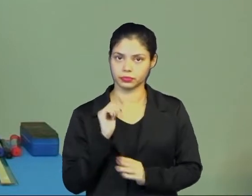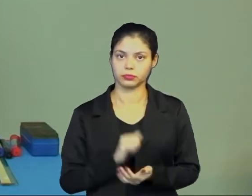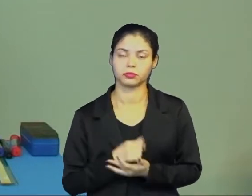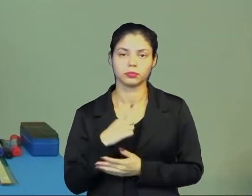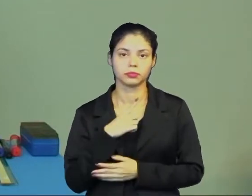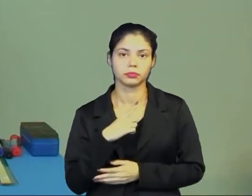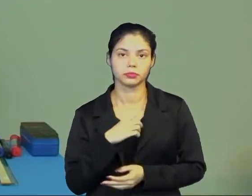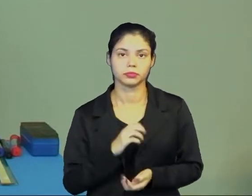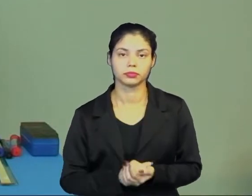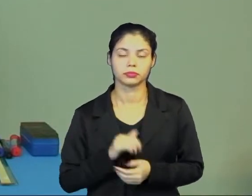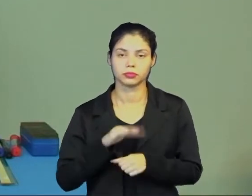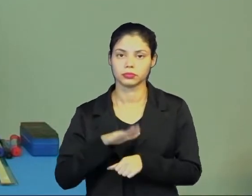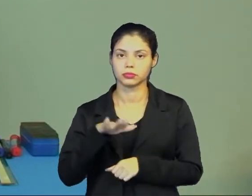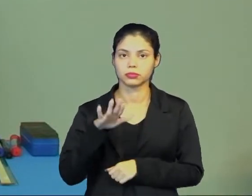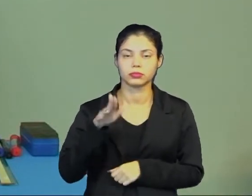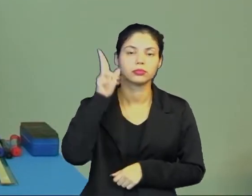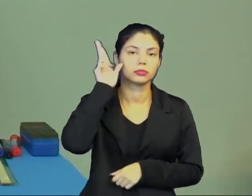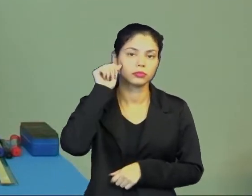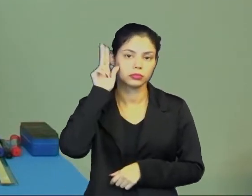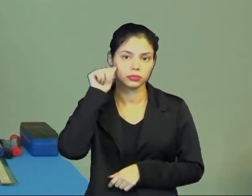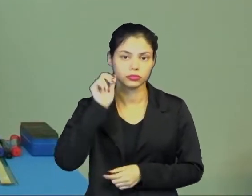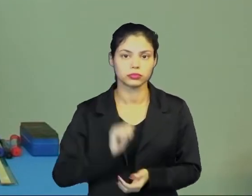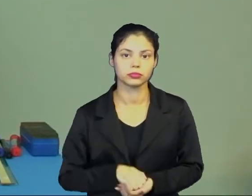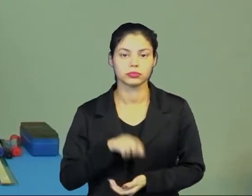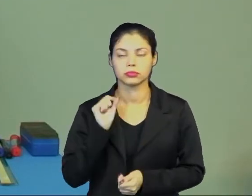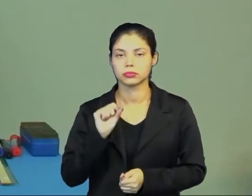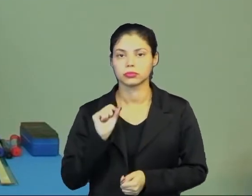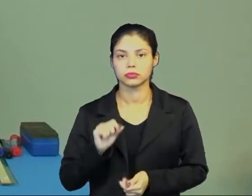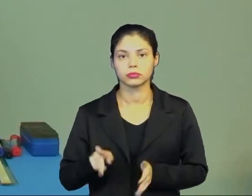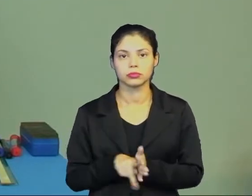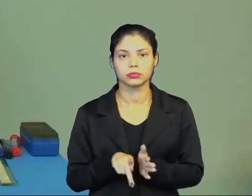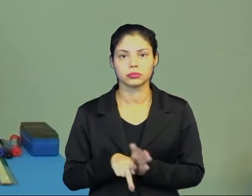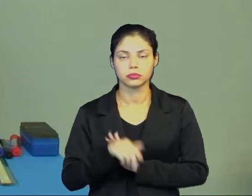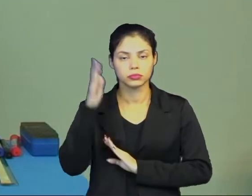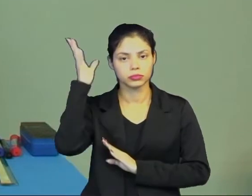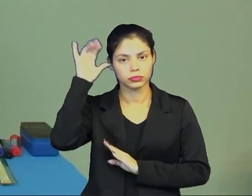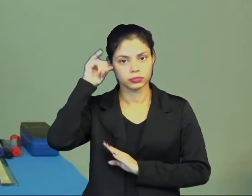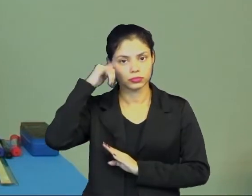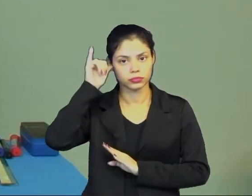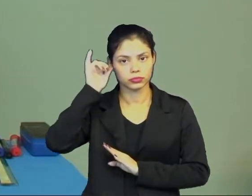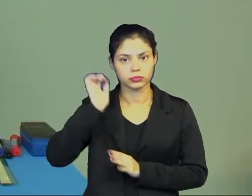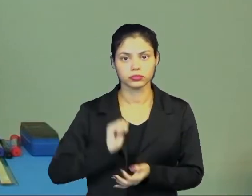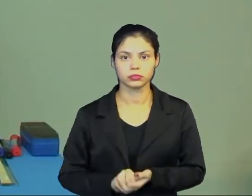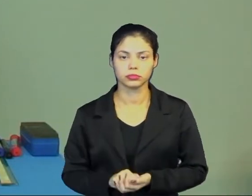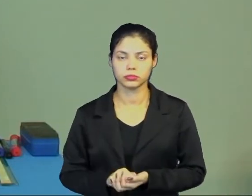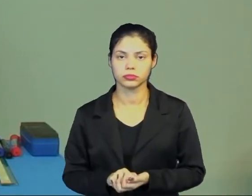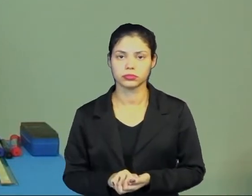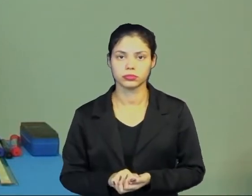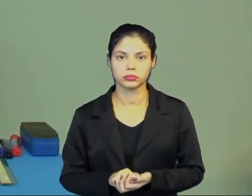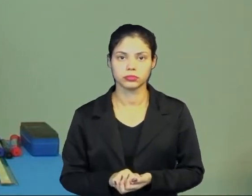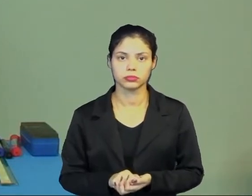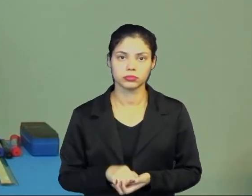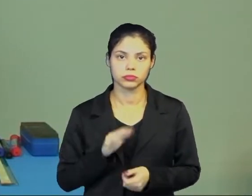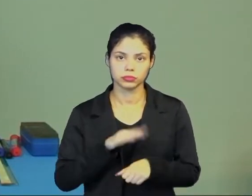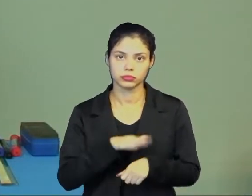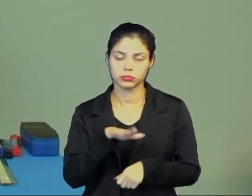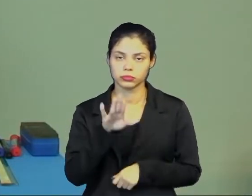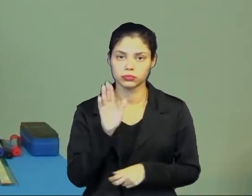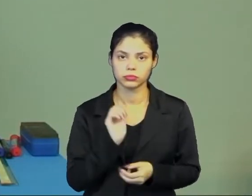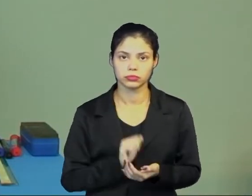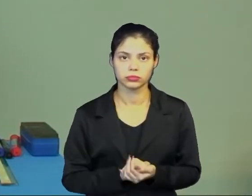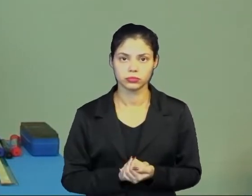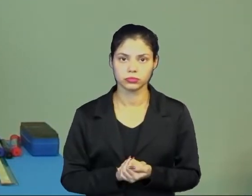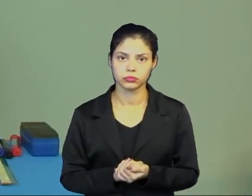eu tenho mais cavalos do que bois. E quantos cavalos eu tenho a